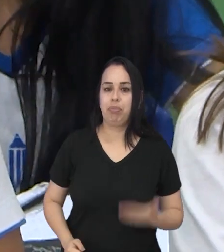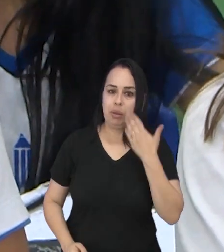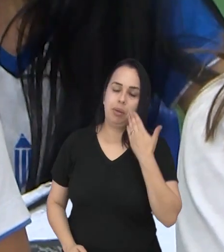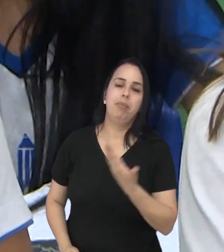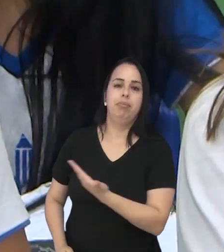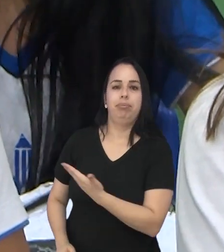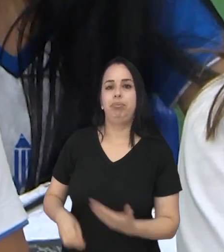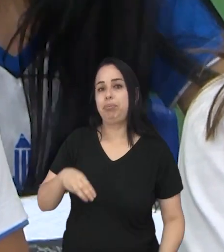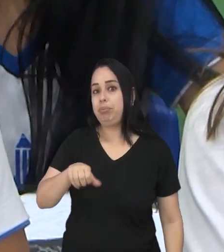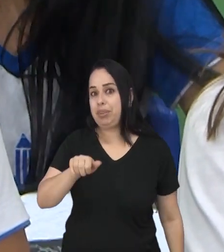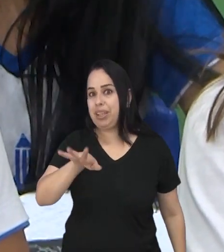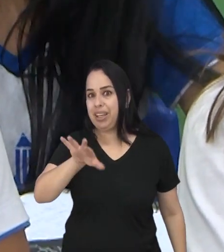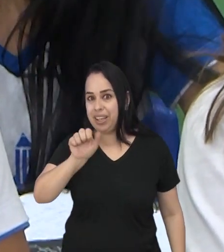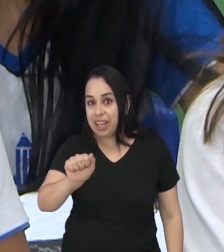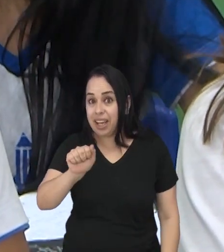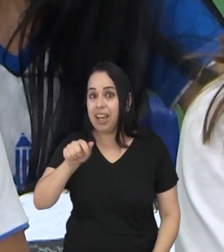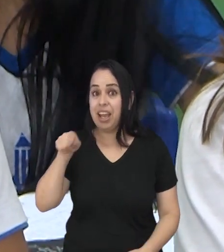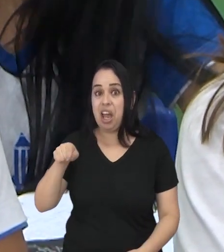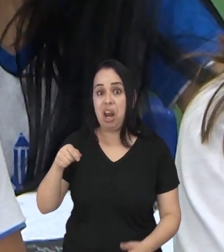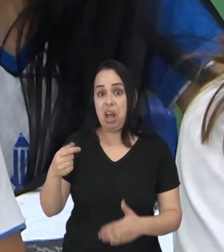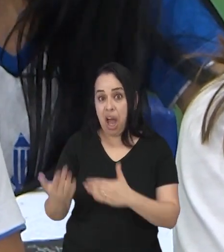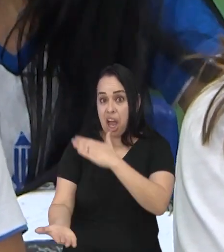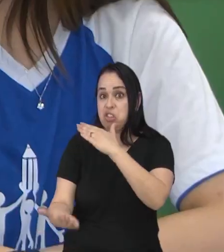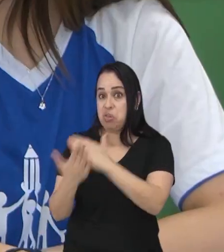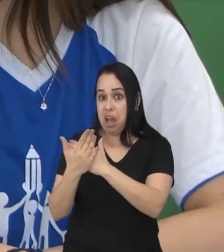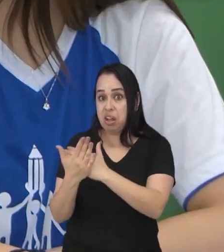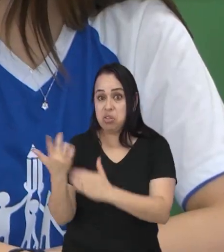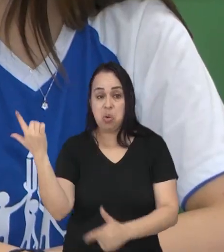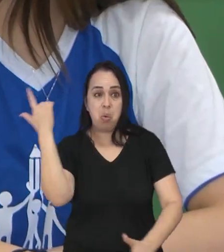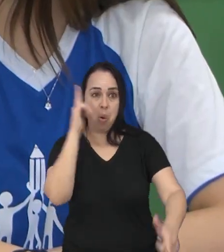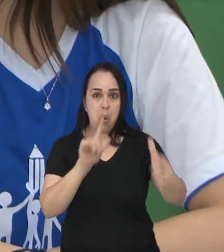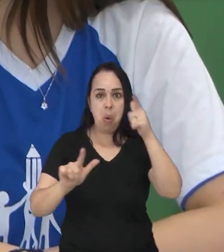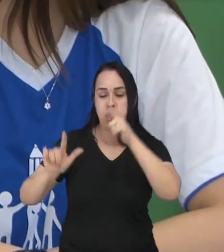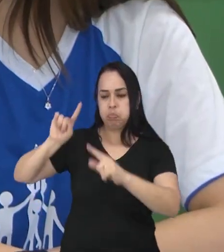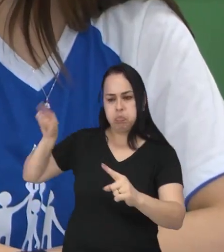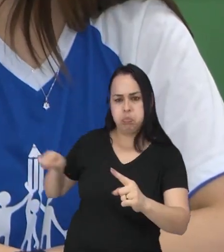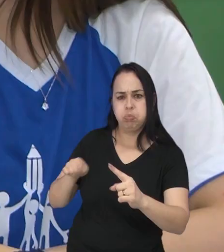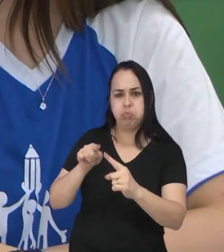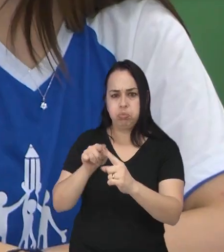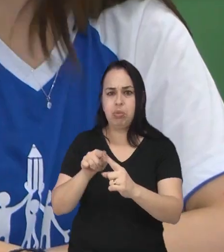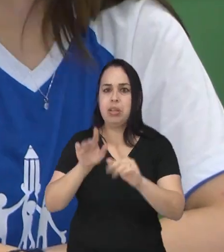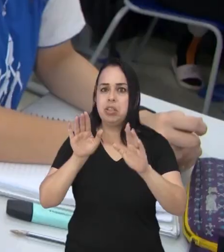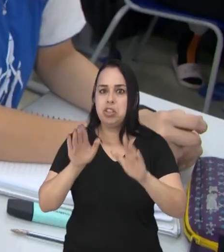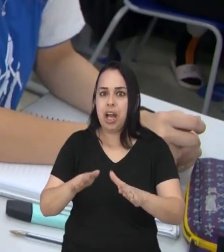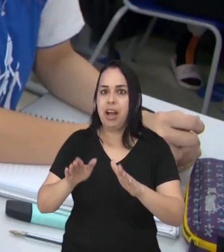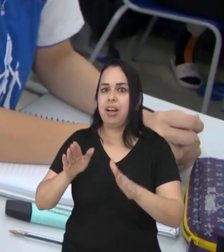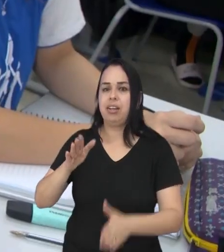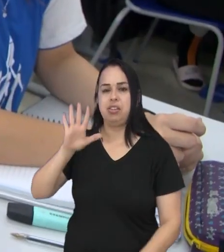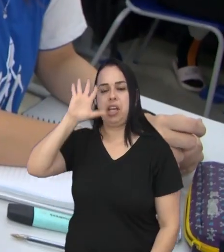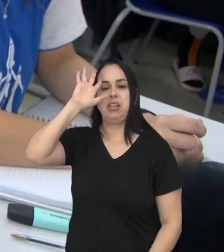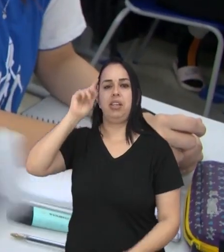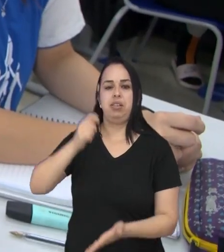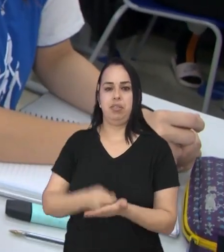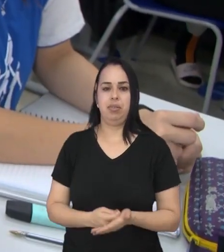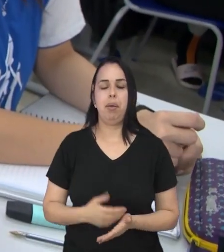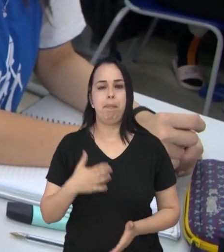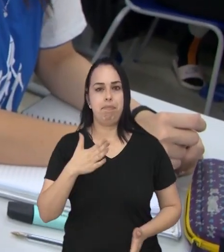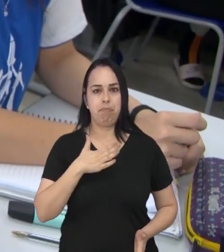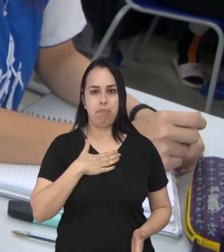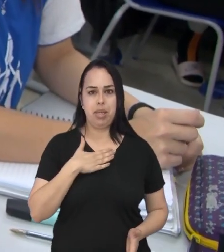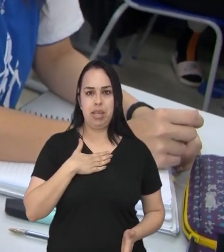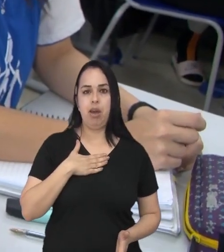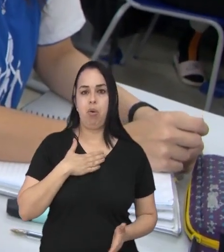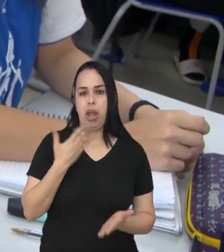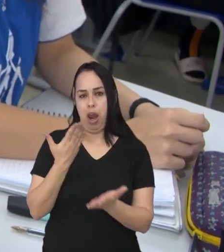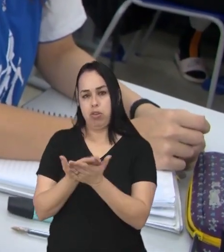estudante Maria Eduarda, o ensino integral vai ajudar na conquista de alguns objetivos de vida, que já estão bem definidos. O meu